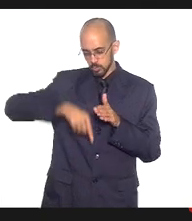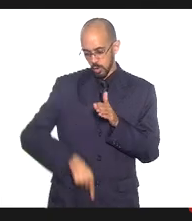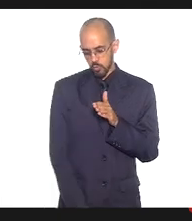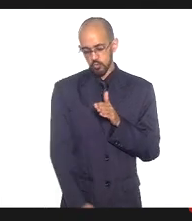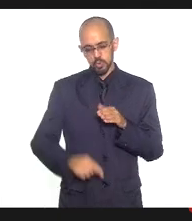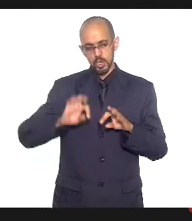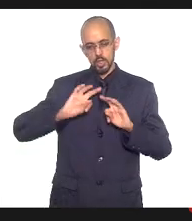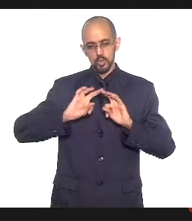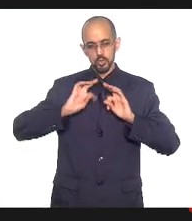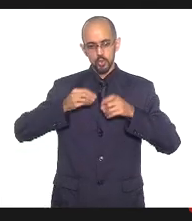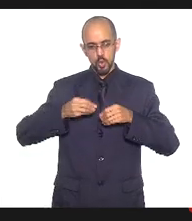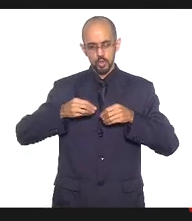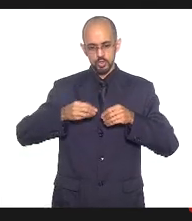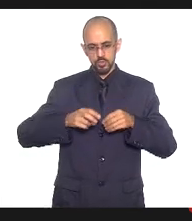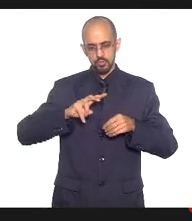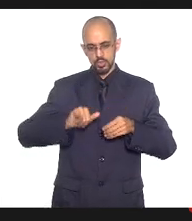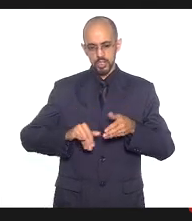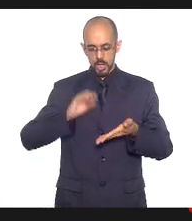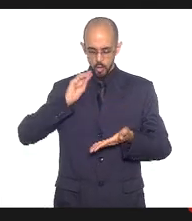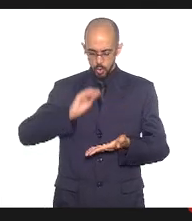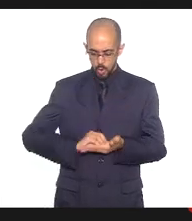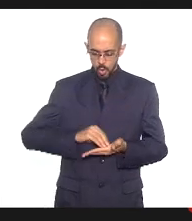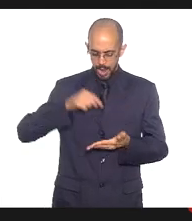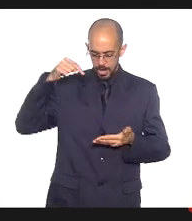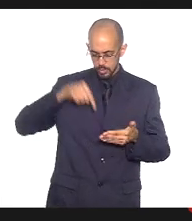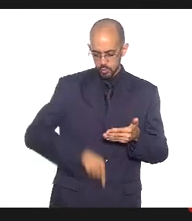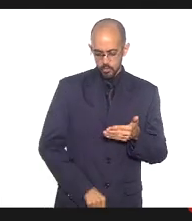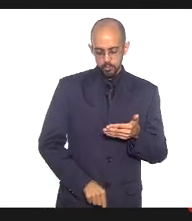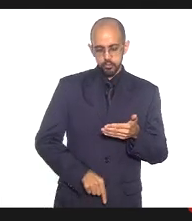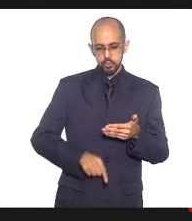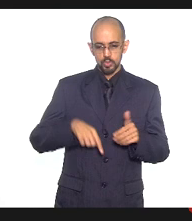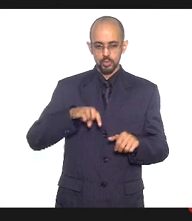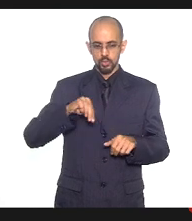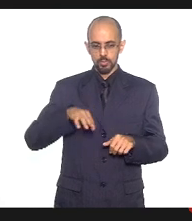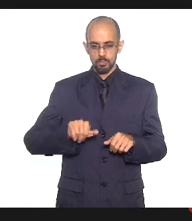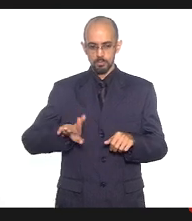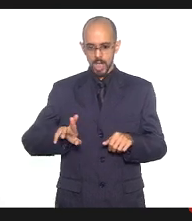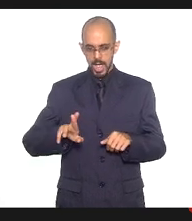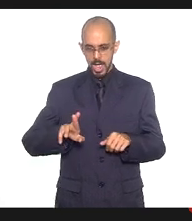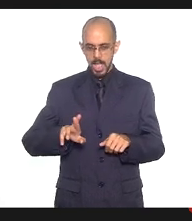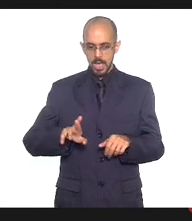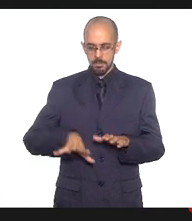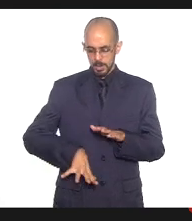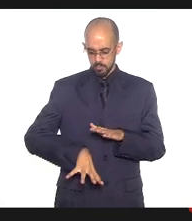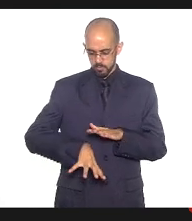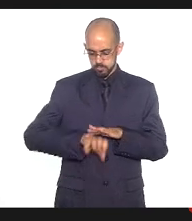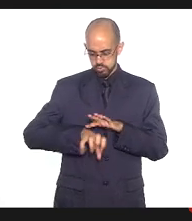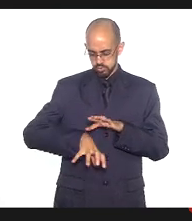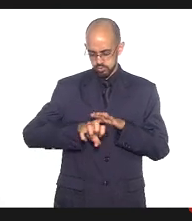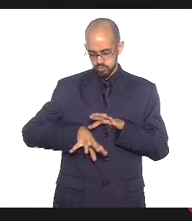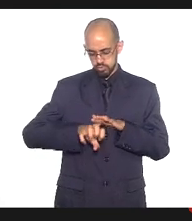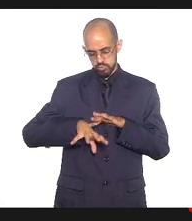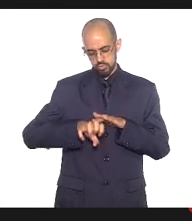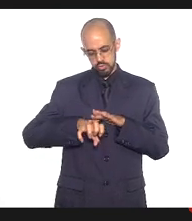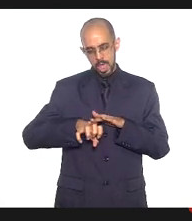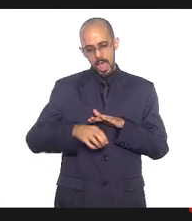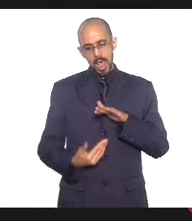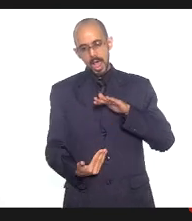equipamentos que vão ser instalados no fundo do mar para conectar os poços à plataforma.